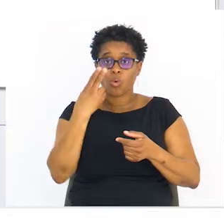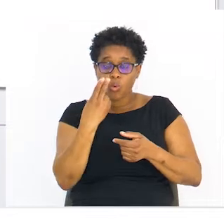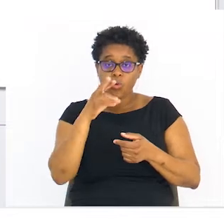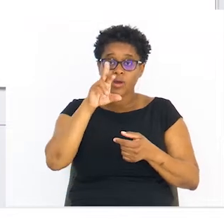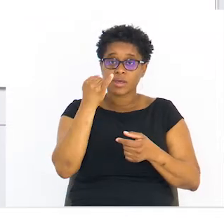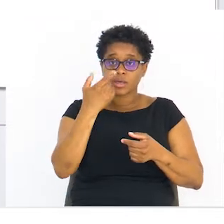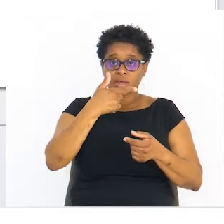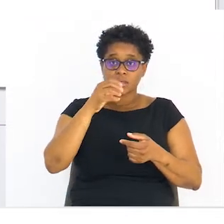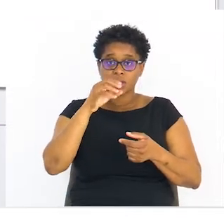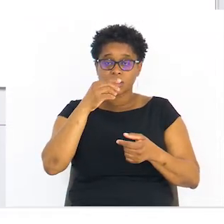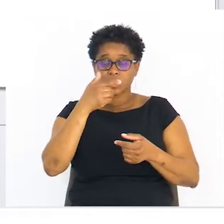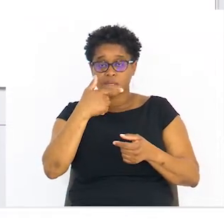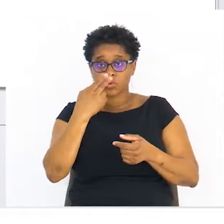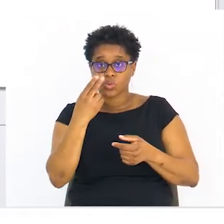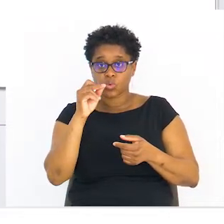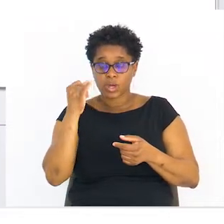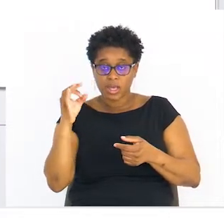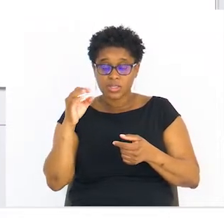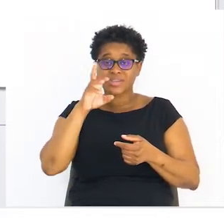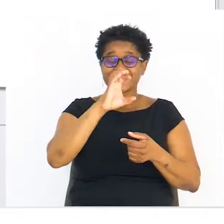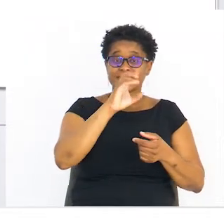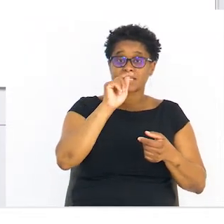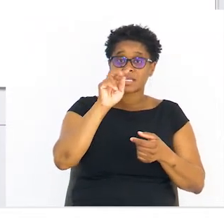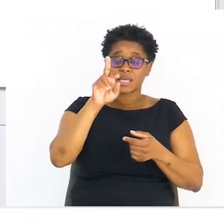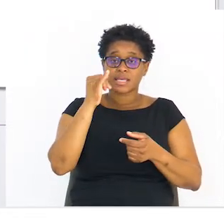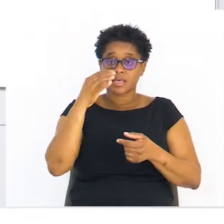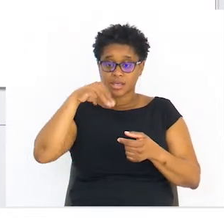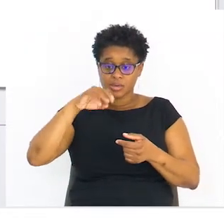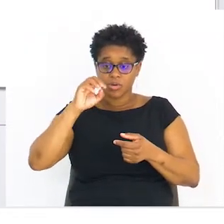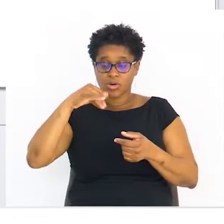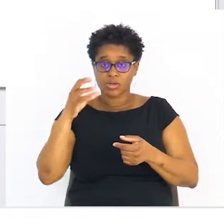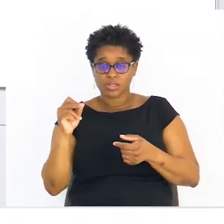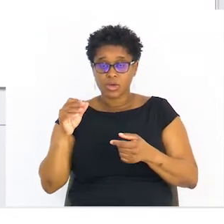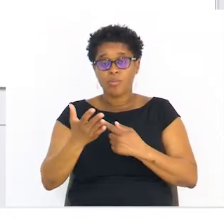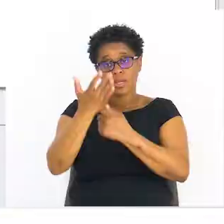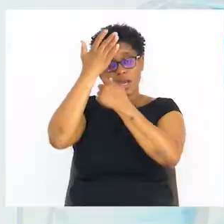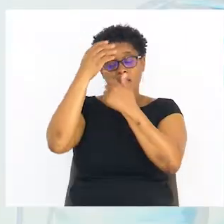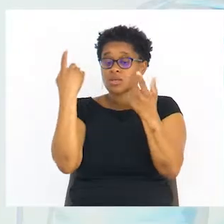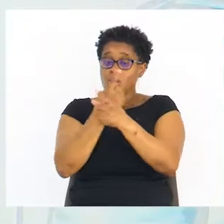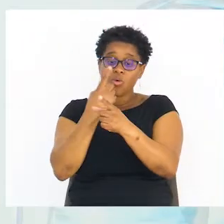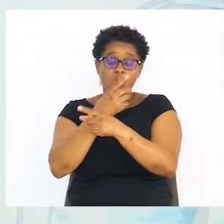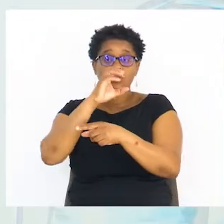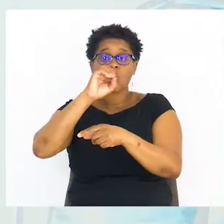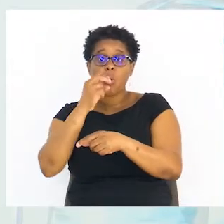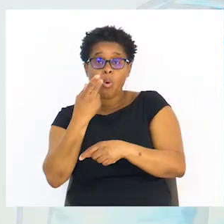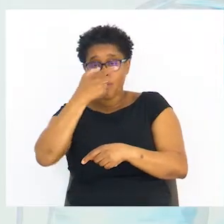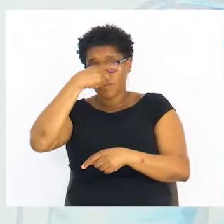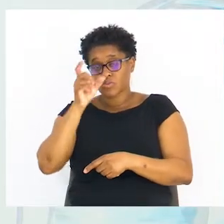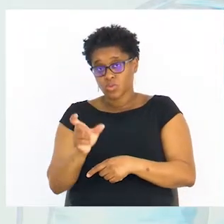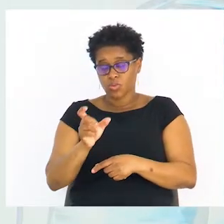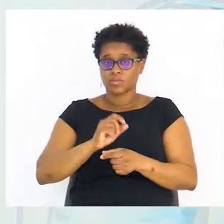são cerimônias em homenagem a algo ou alguém.